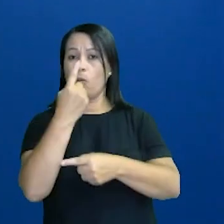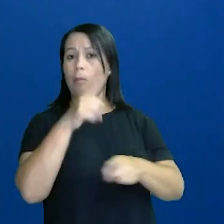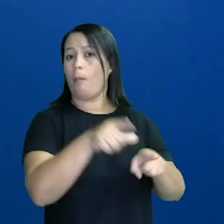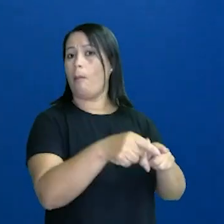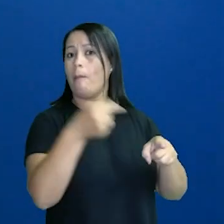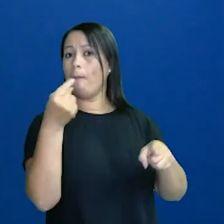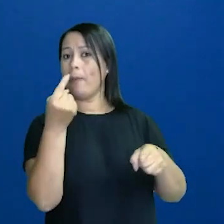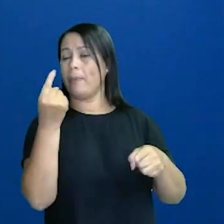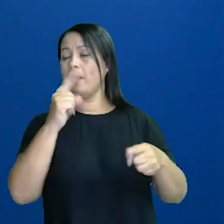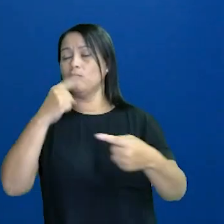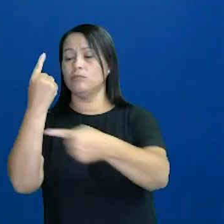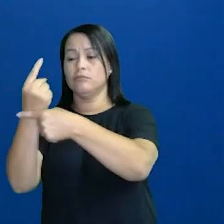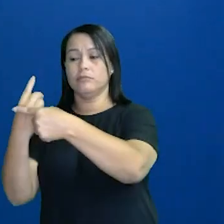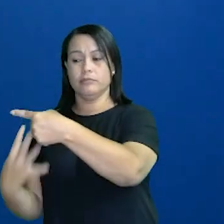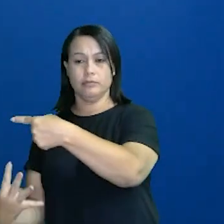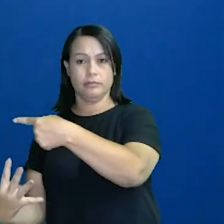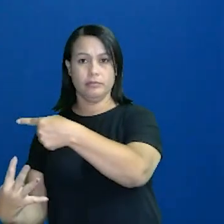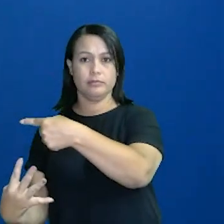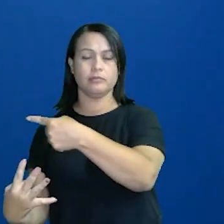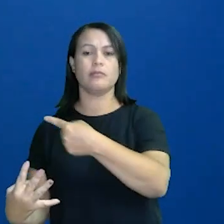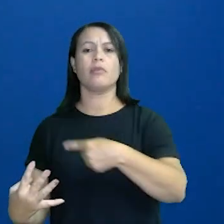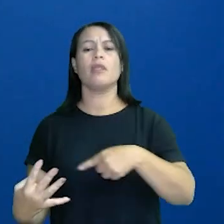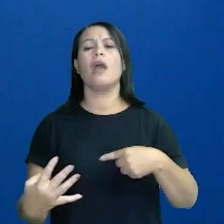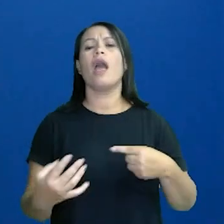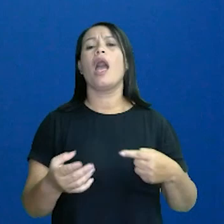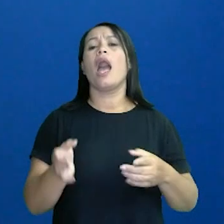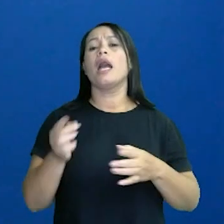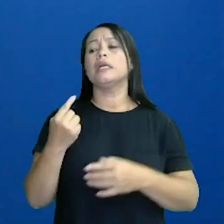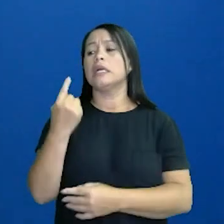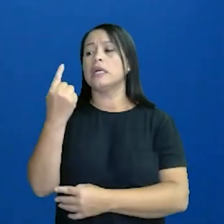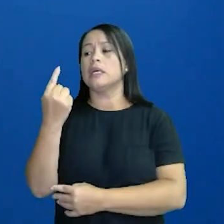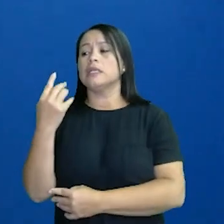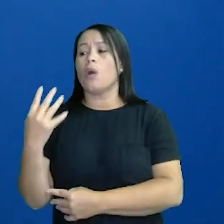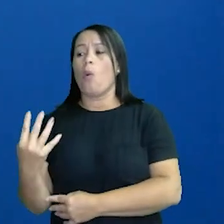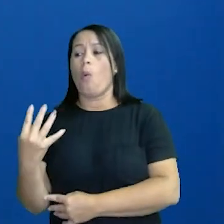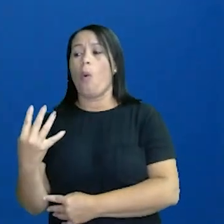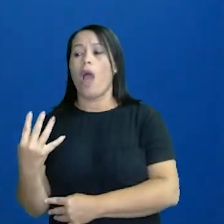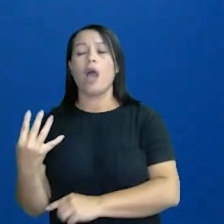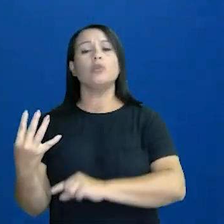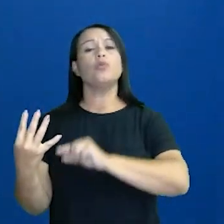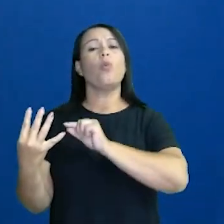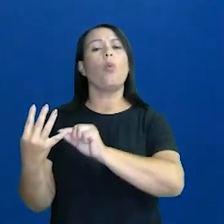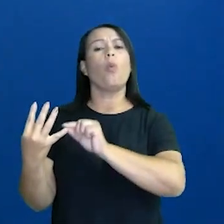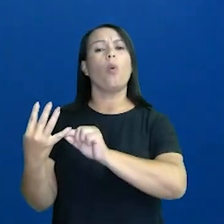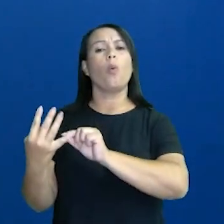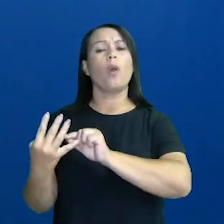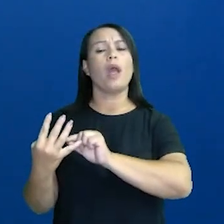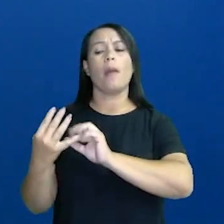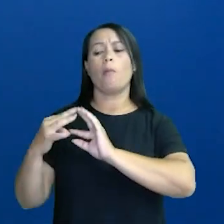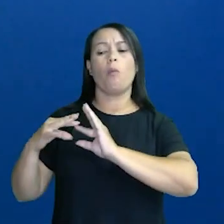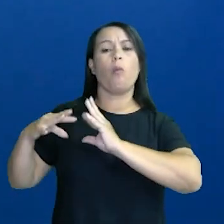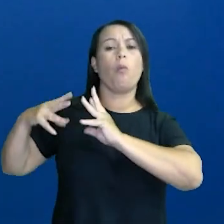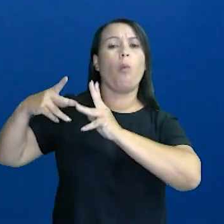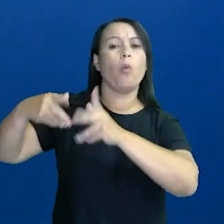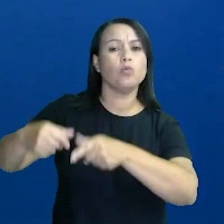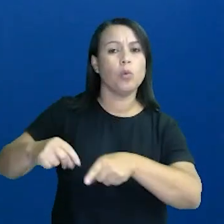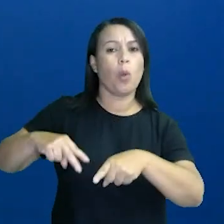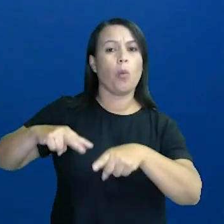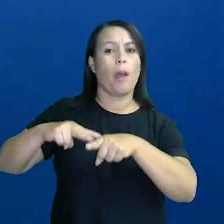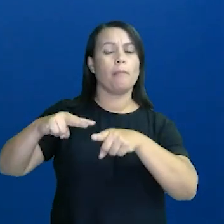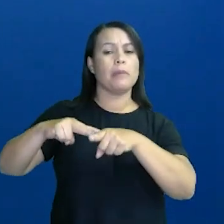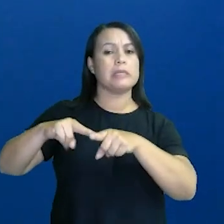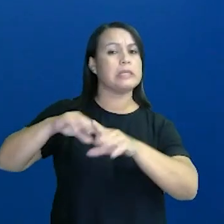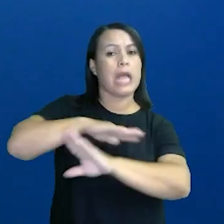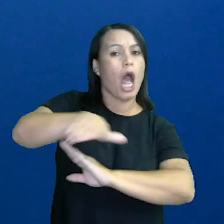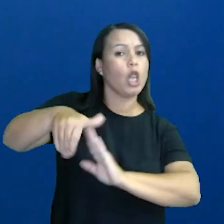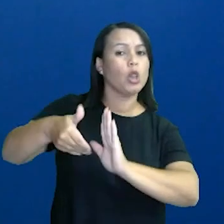peguei 1/4, tá certo? Esse 4 aqui, ele representa o todo, tá bem? Então, essa